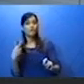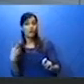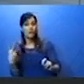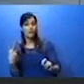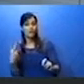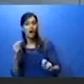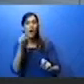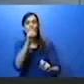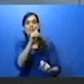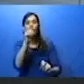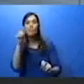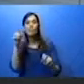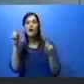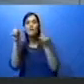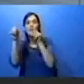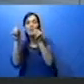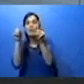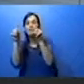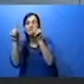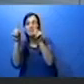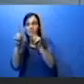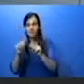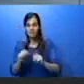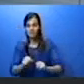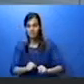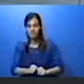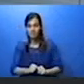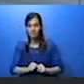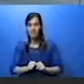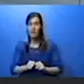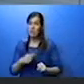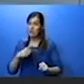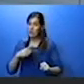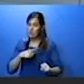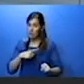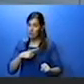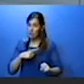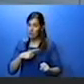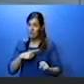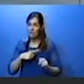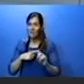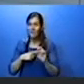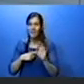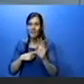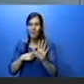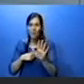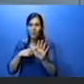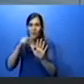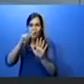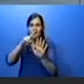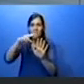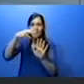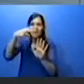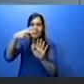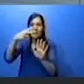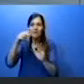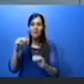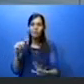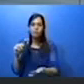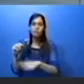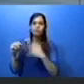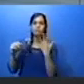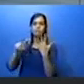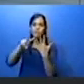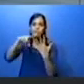Vocês aprenderam algumas aulas atrás. É aquele que você tem um número e um pequenininho em cima, ok? Lembra